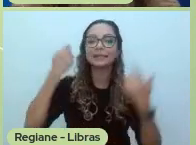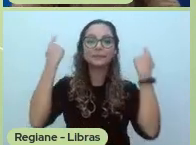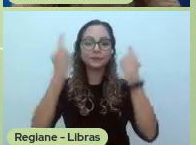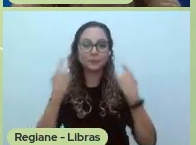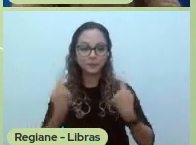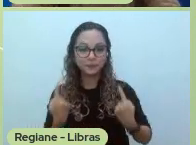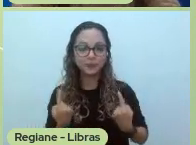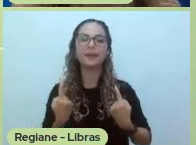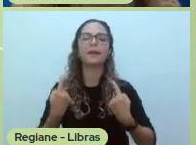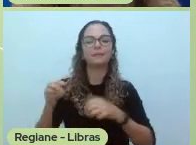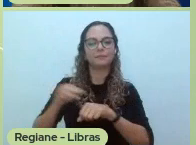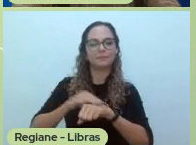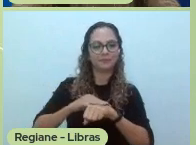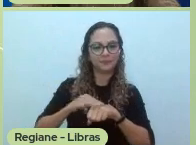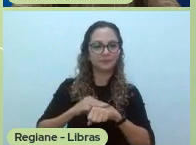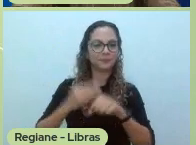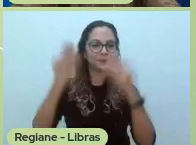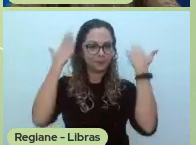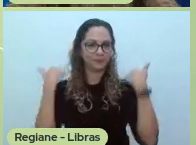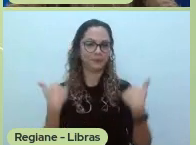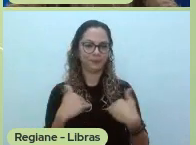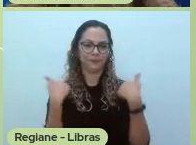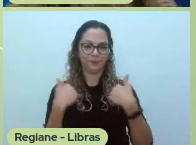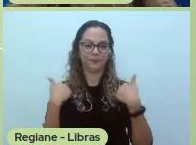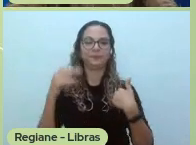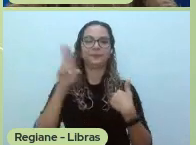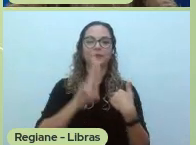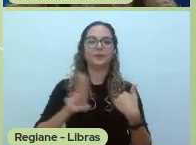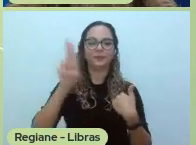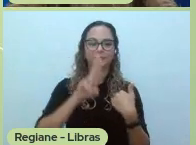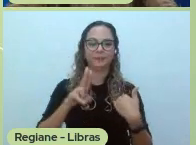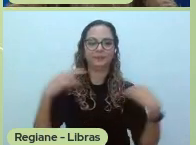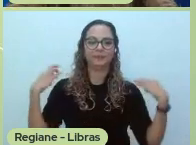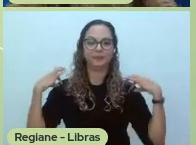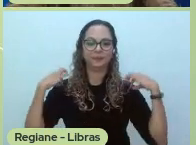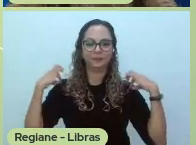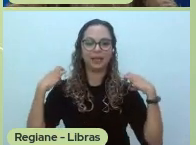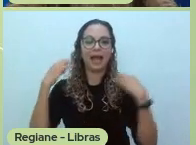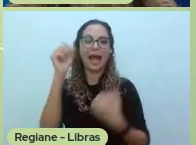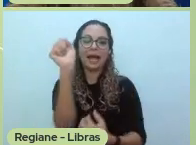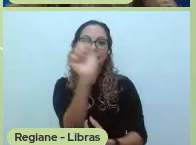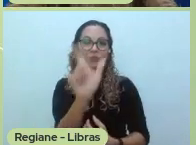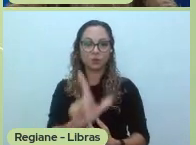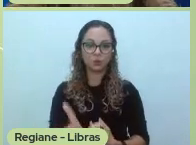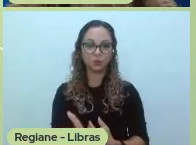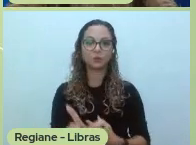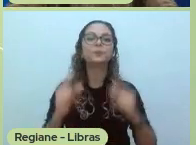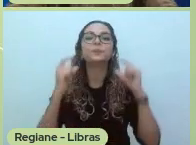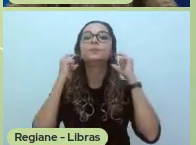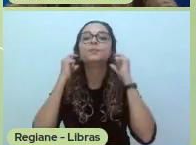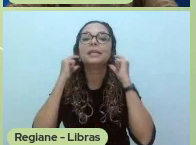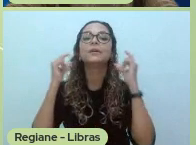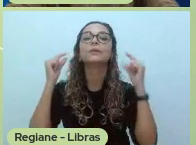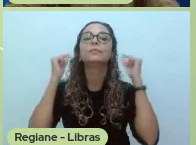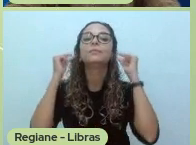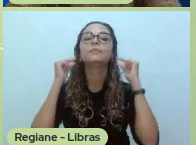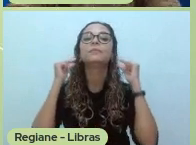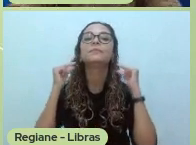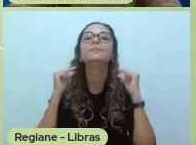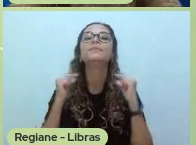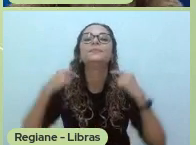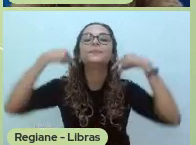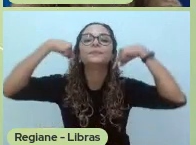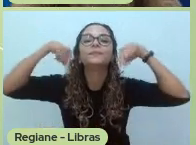cabelos compridos, eu estou usando uma blusa azul, um brinco pendurado